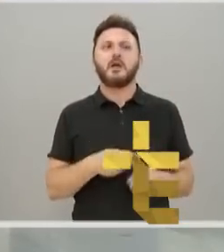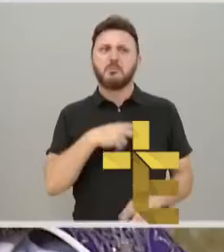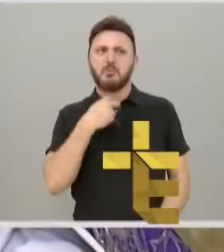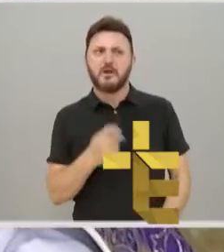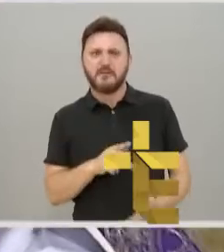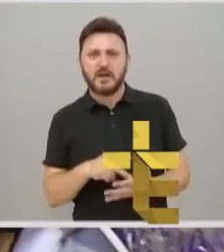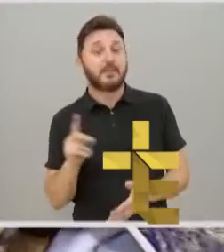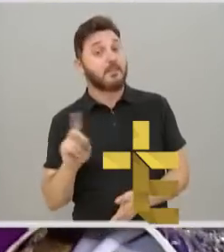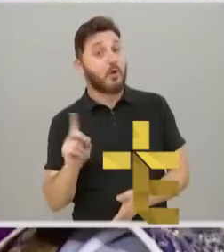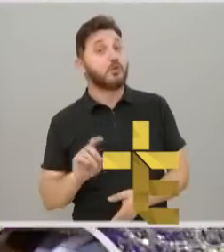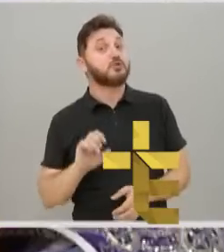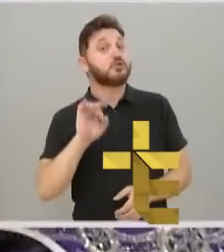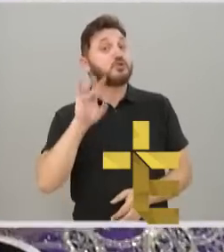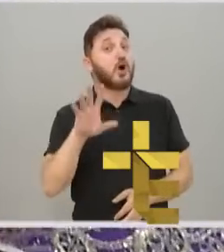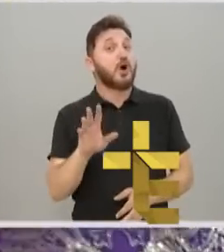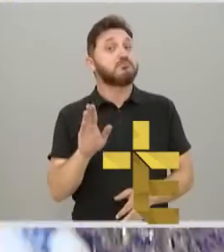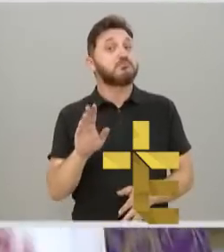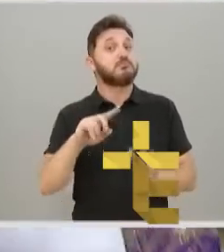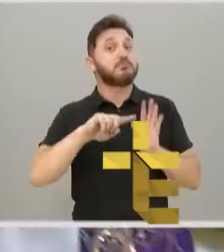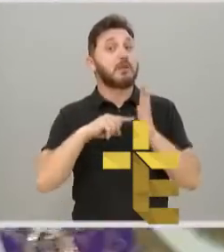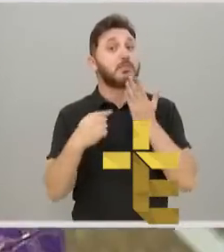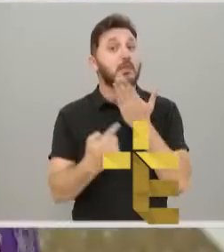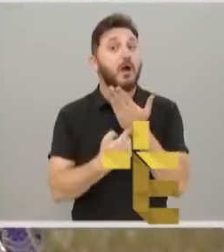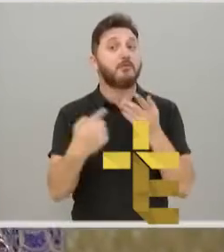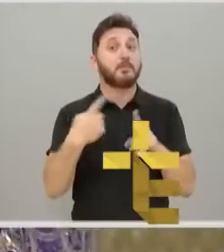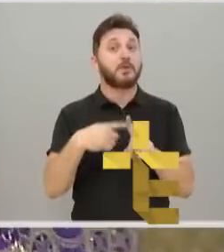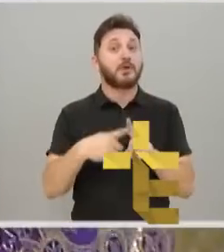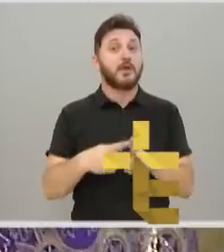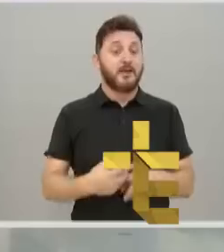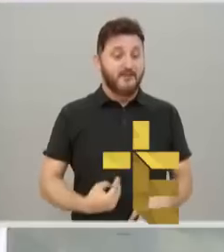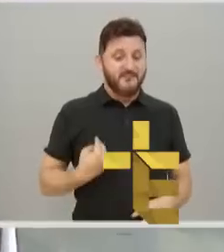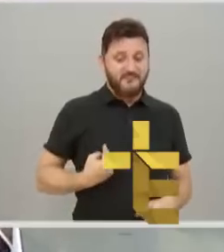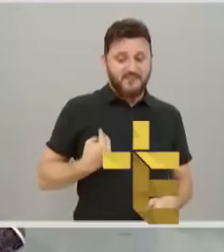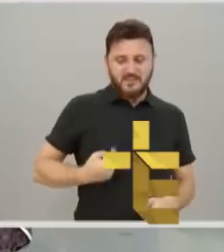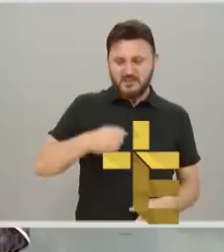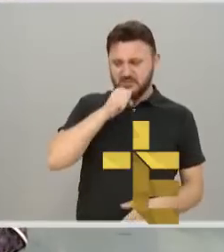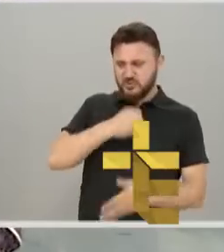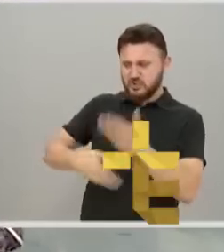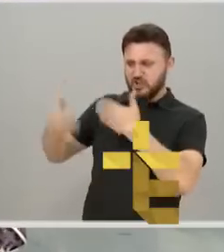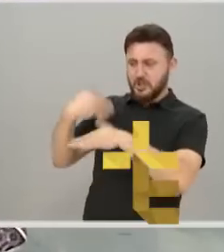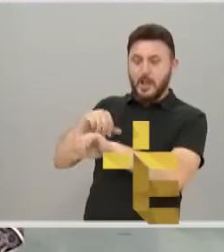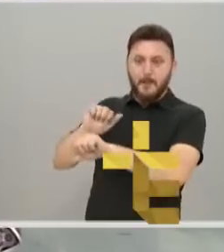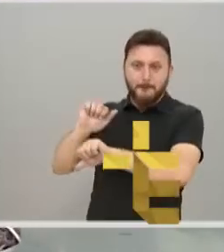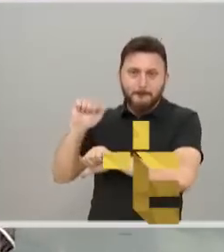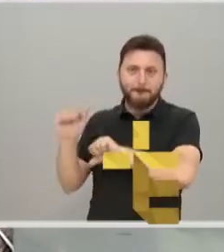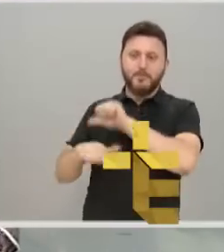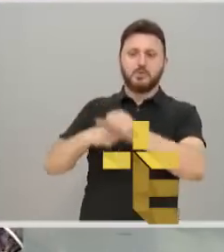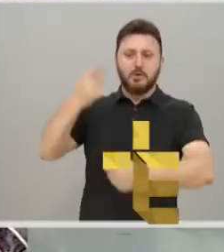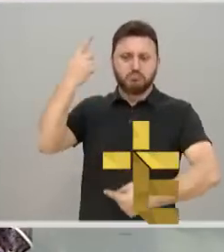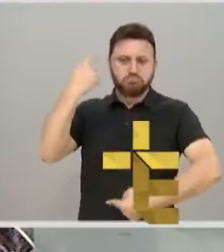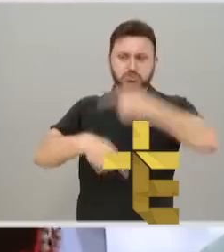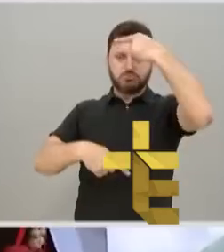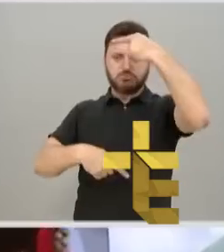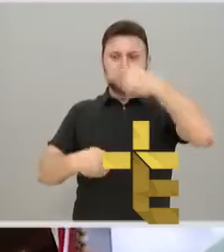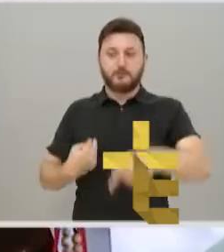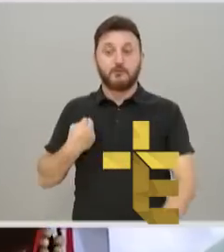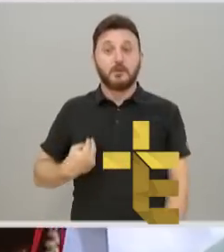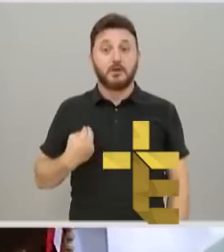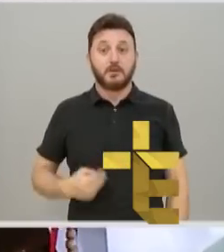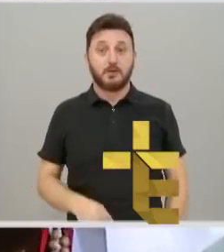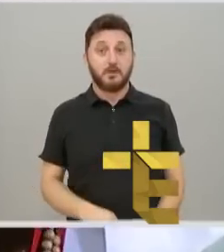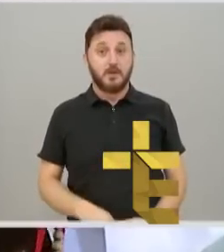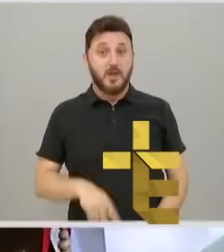Jesus diz: quem apega a sua própria vida, às vezes nós somos apegados, e você sabe que ao se apegar à sua